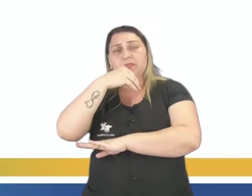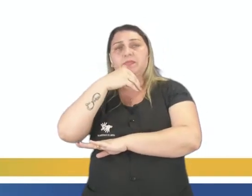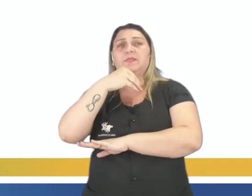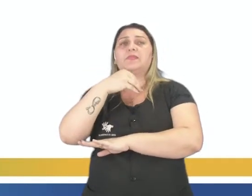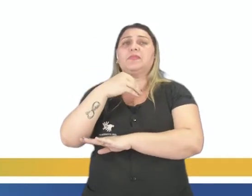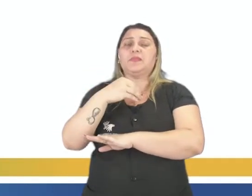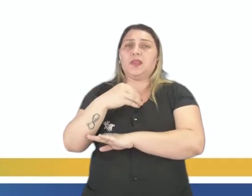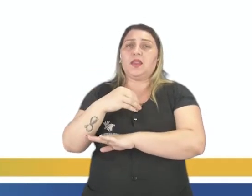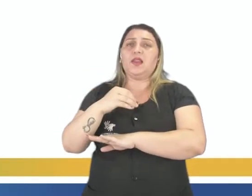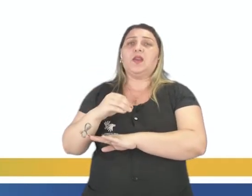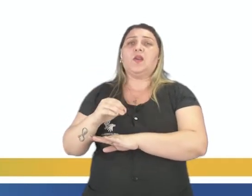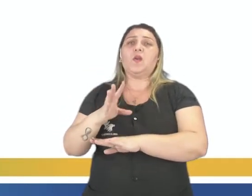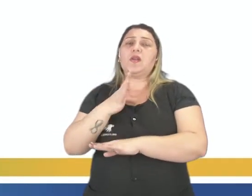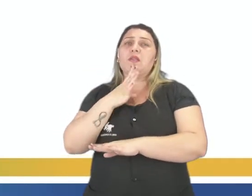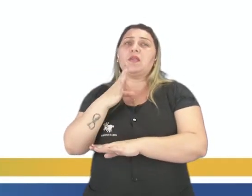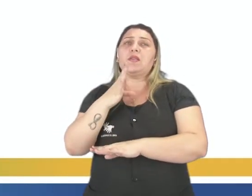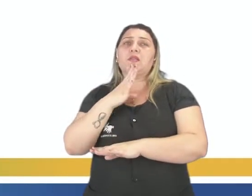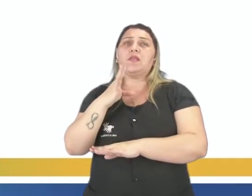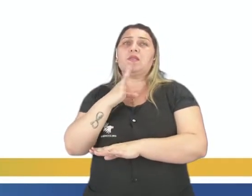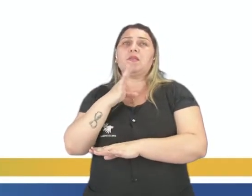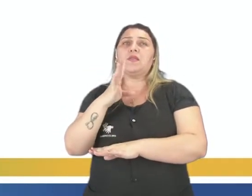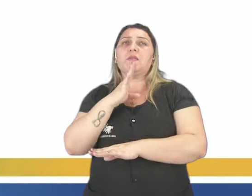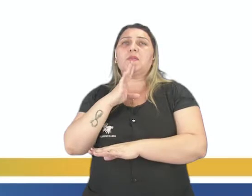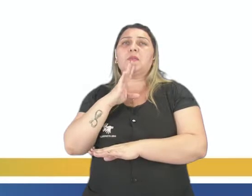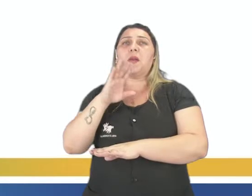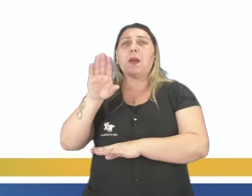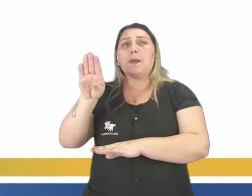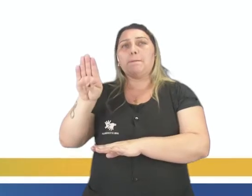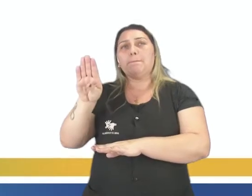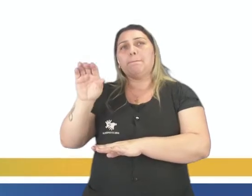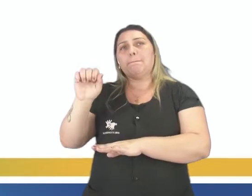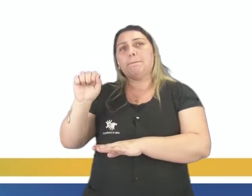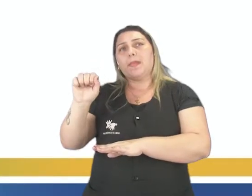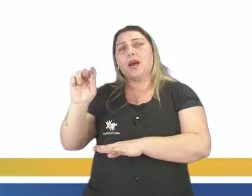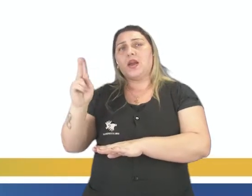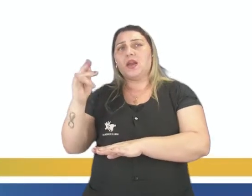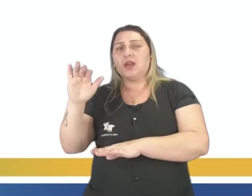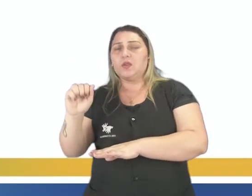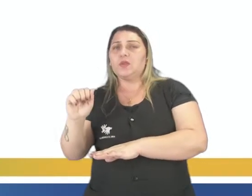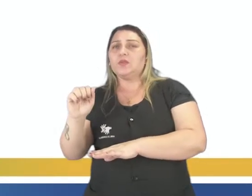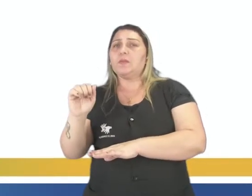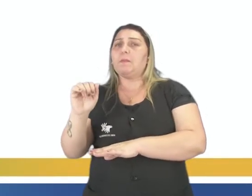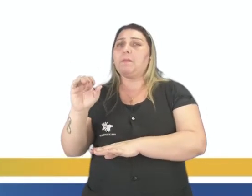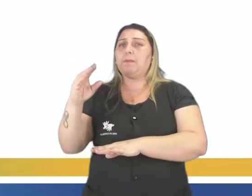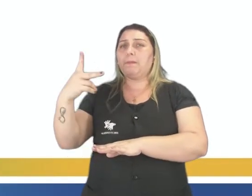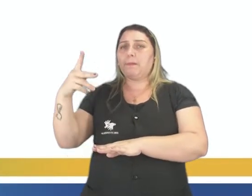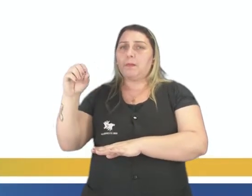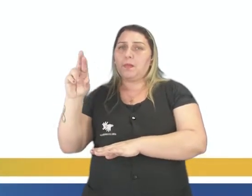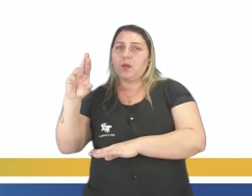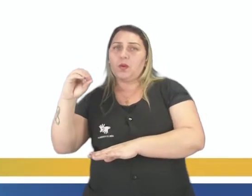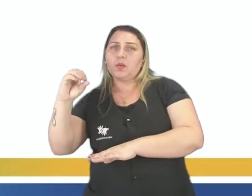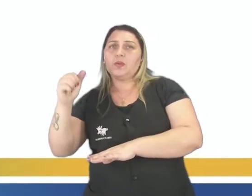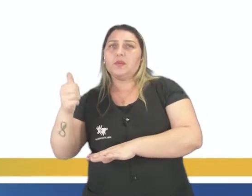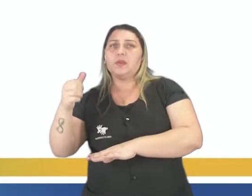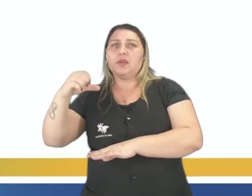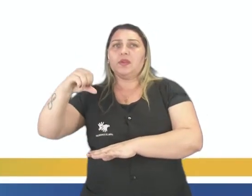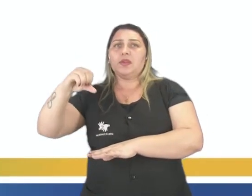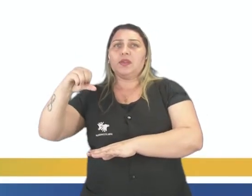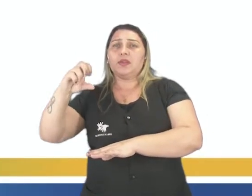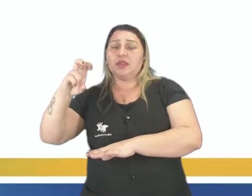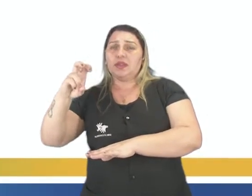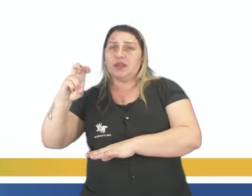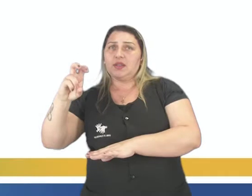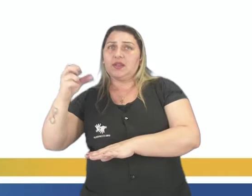Esse episódio conhecido como Baía dos Porcos, em 61, né? E aí os Estados Unidos, ele pega exilados cubanos,